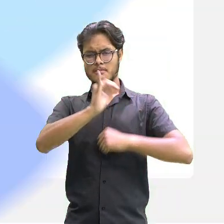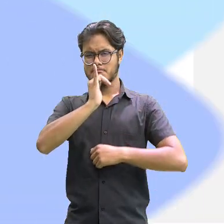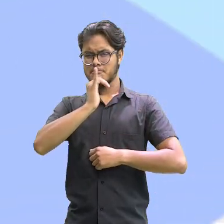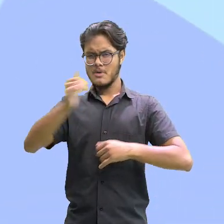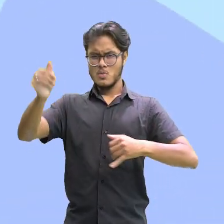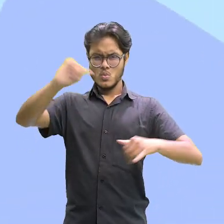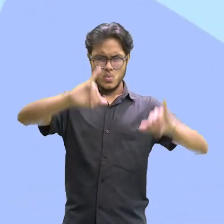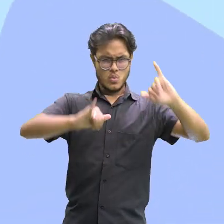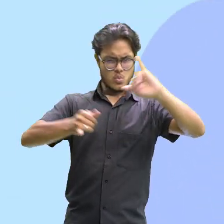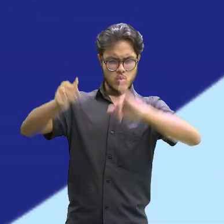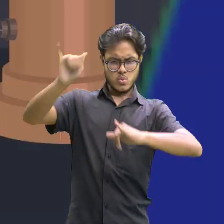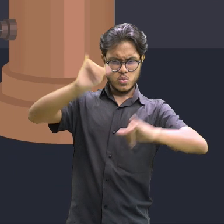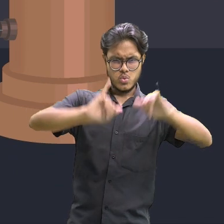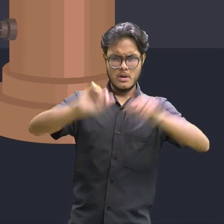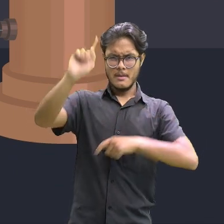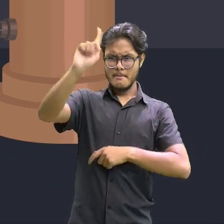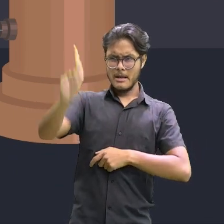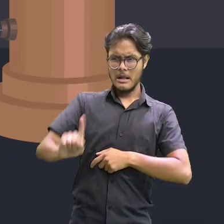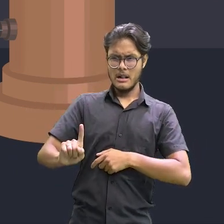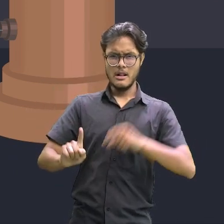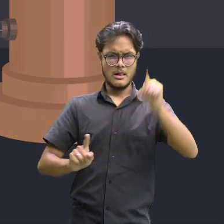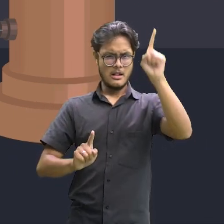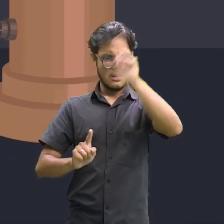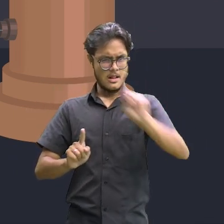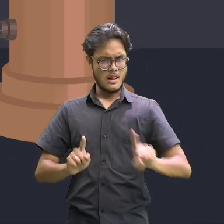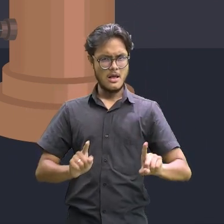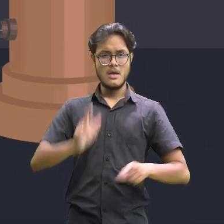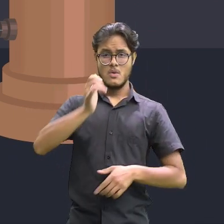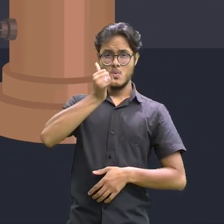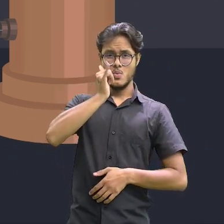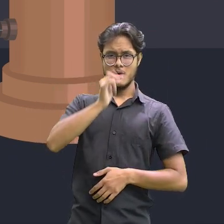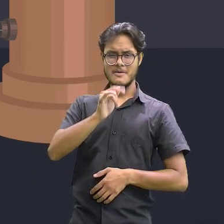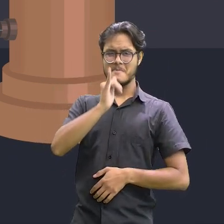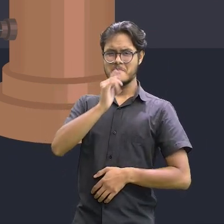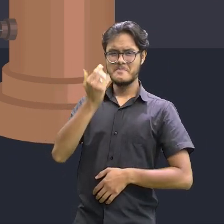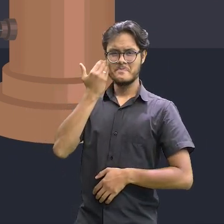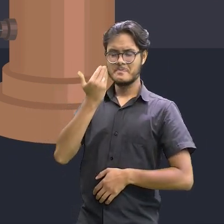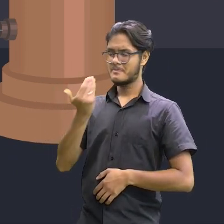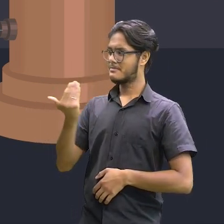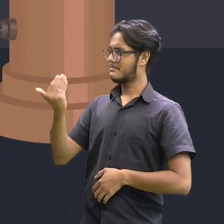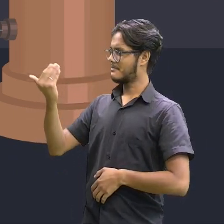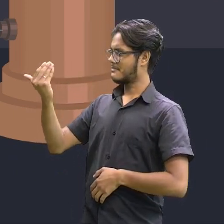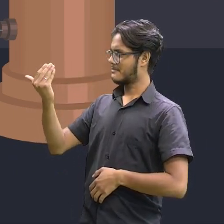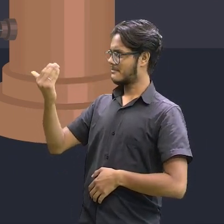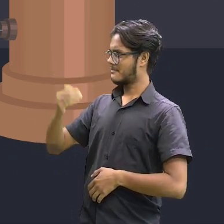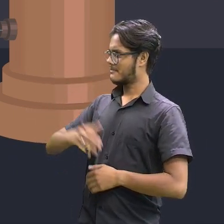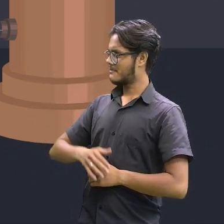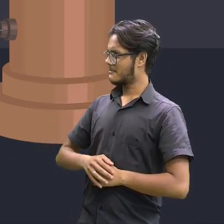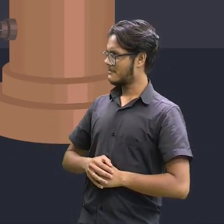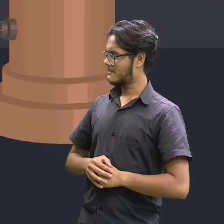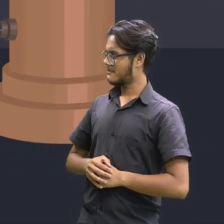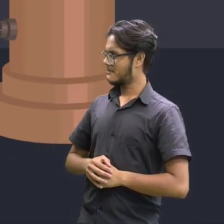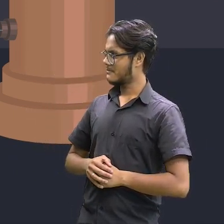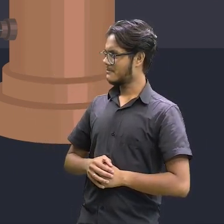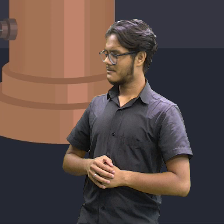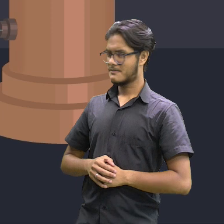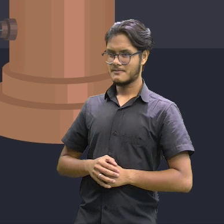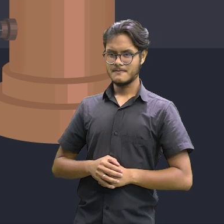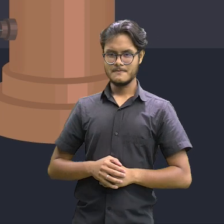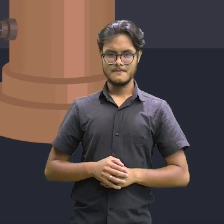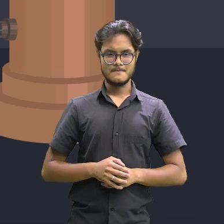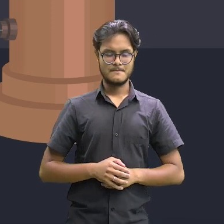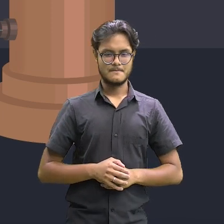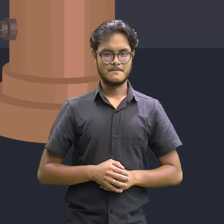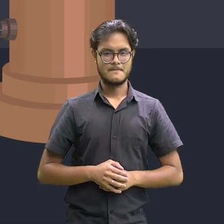funciona esse experimento, eu vou mostrar aqui para vocês um vídeo. Esse vídeo mostra, pessoal, a existência da